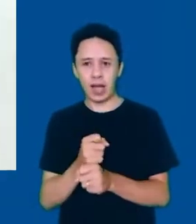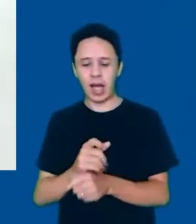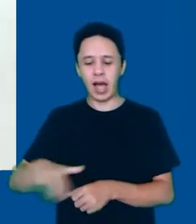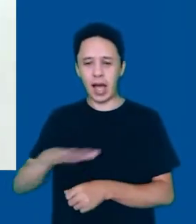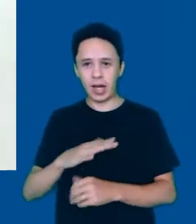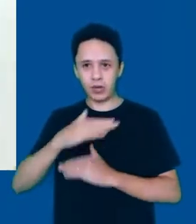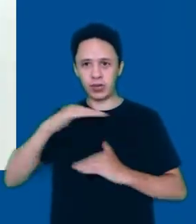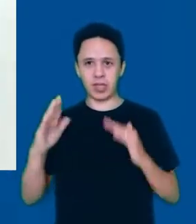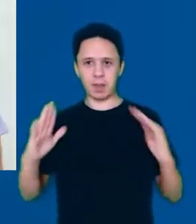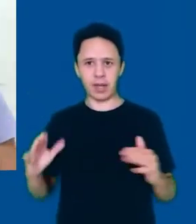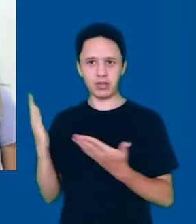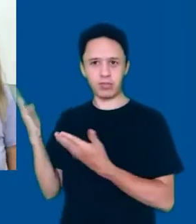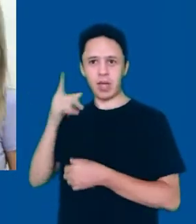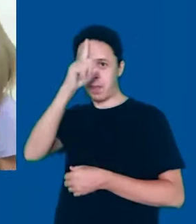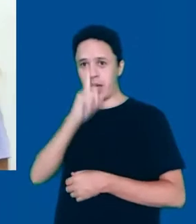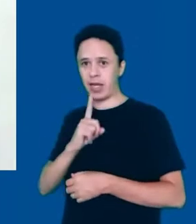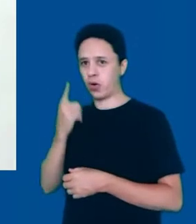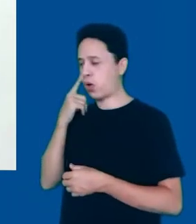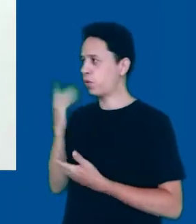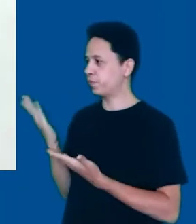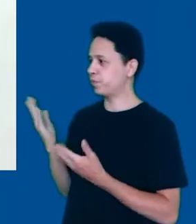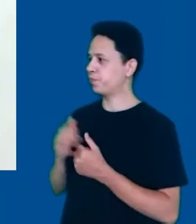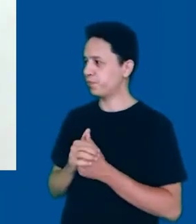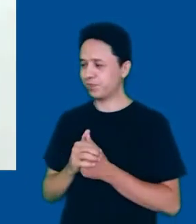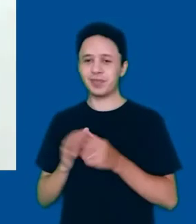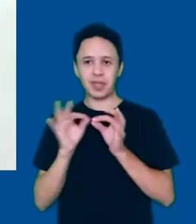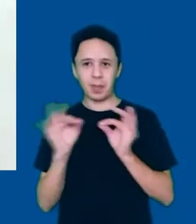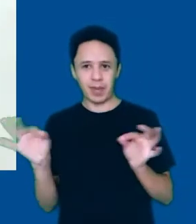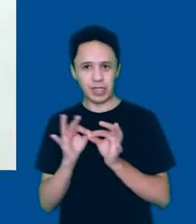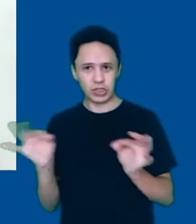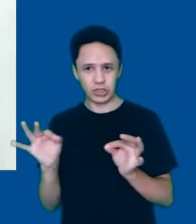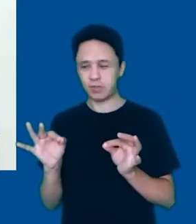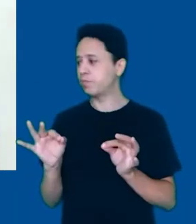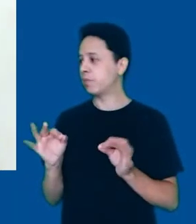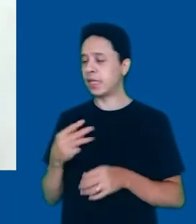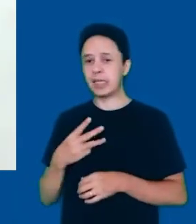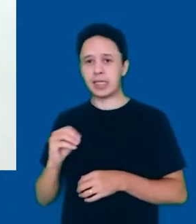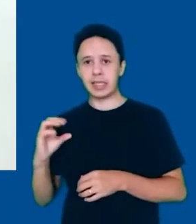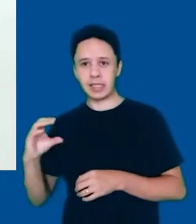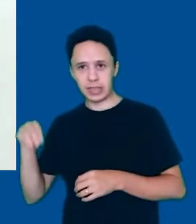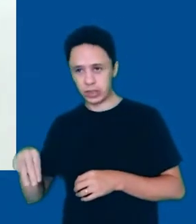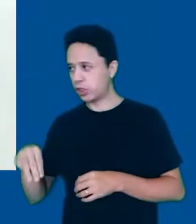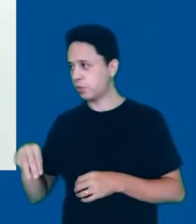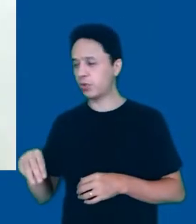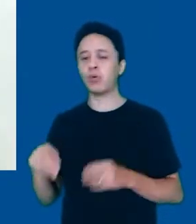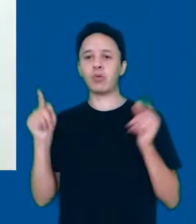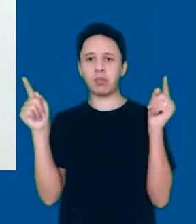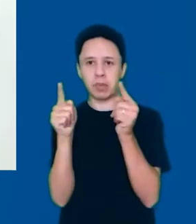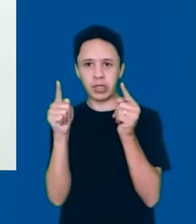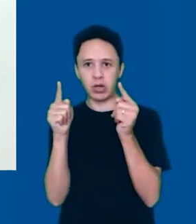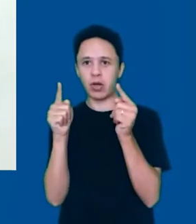desse trapézio aqui, amarelo mesmo, ó. Note que as medidas aqui são reais, 30 centímetros. Aqui a base menor